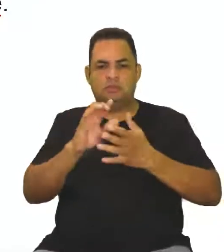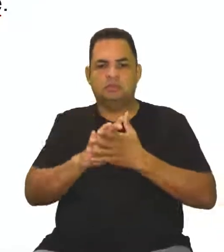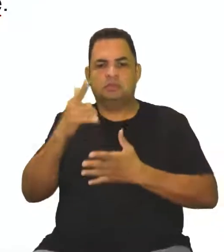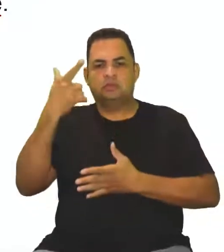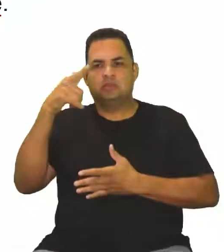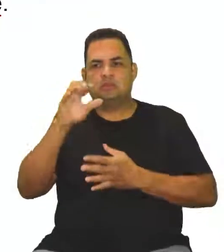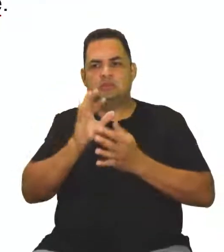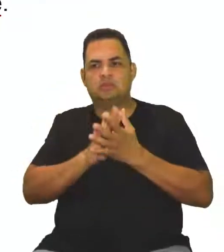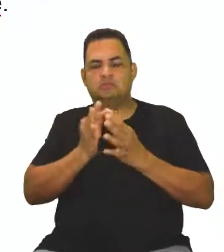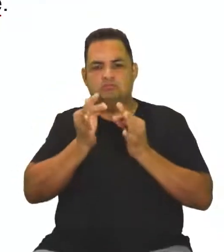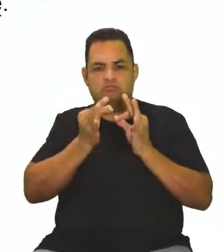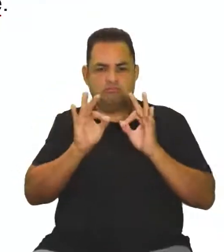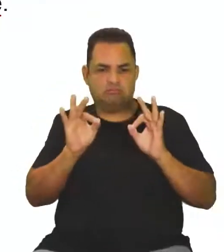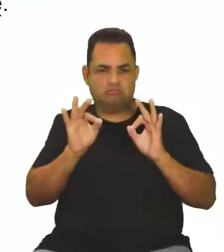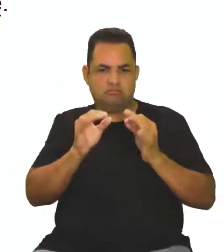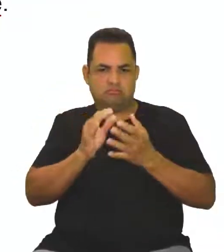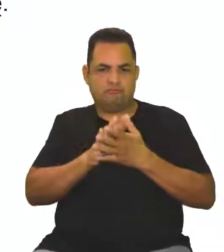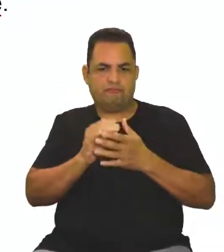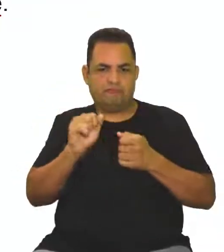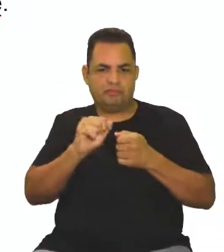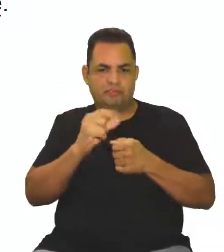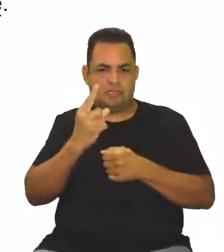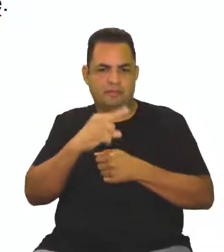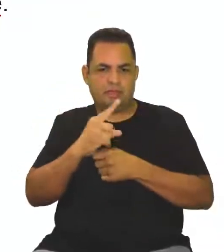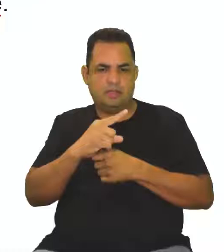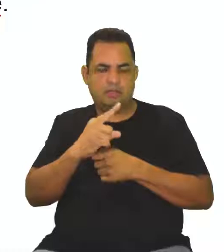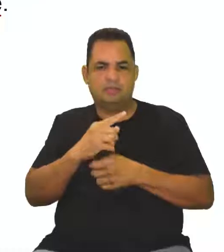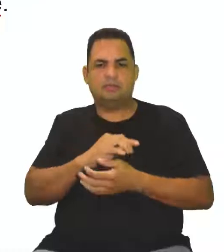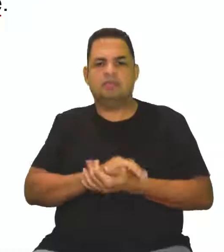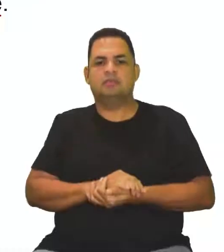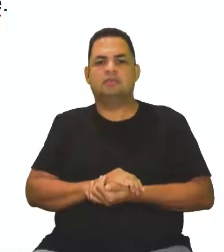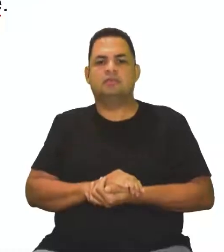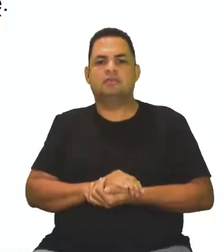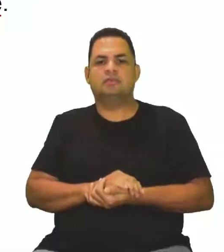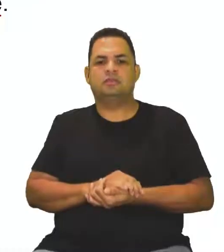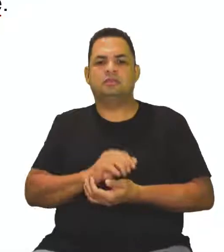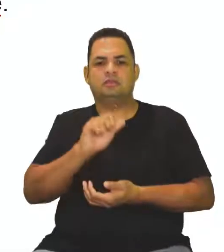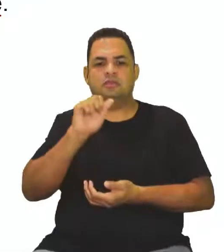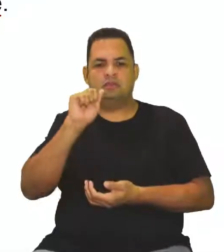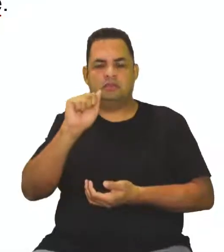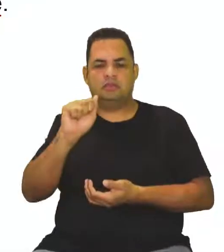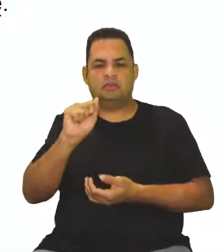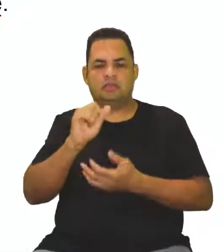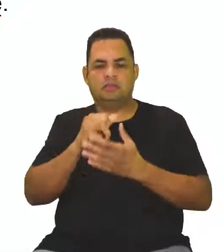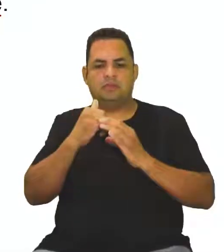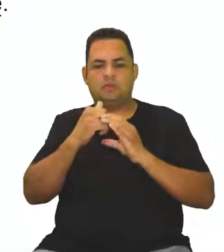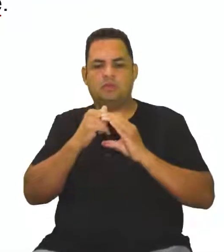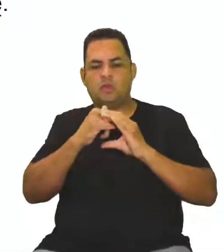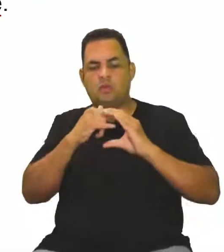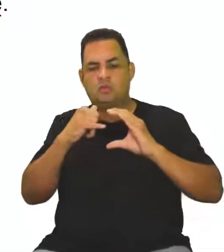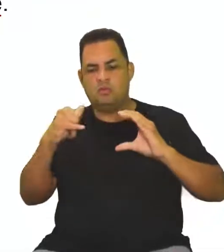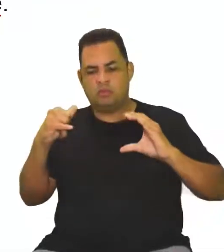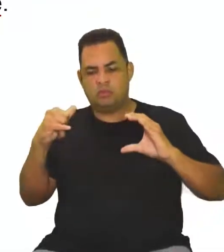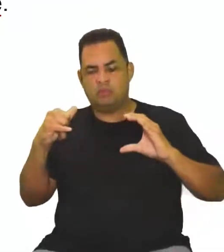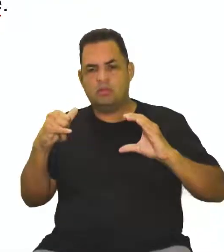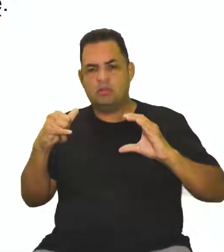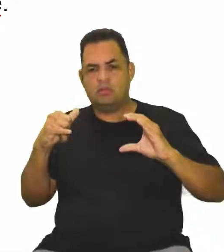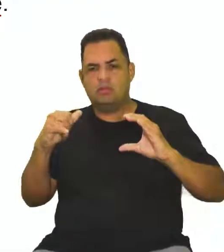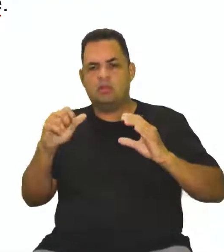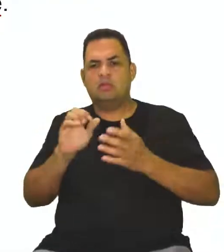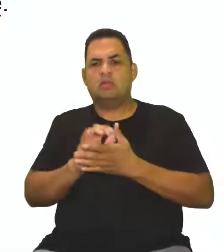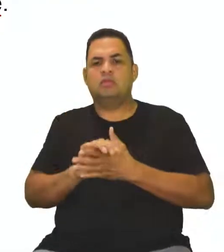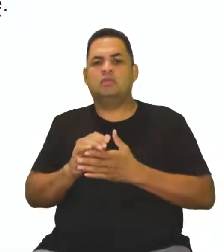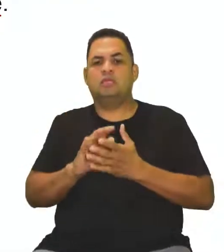consegue medir, ok? Então, vamos lá. Amperímetro, corrente, ele tem que estar associado